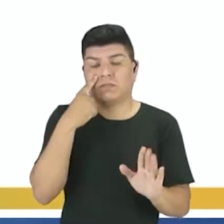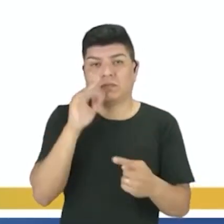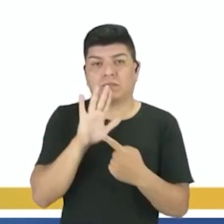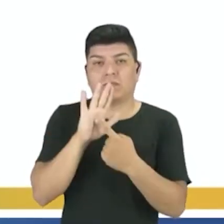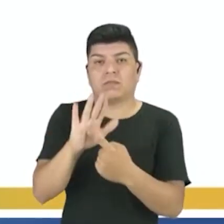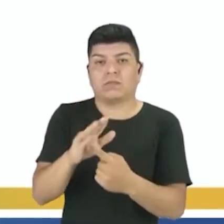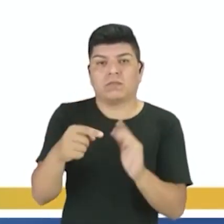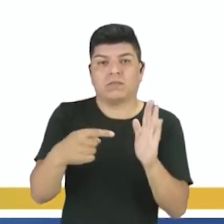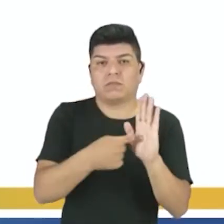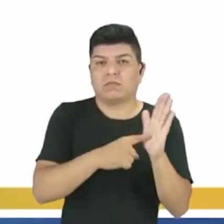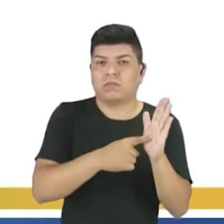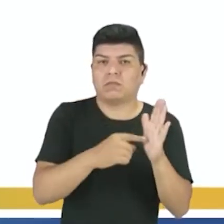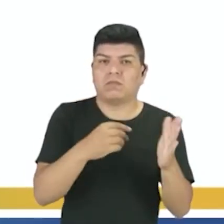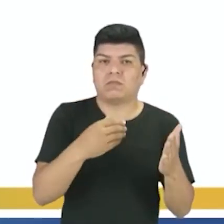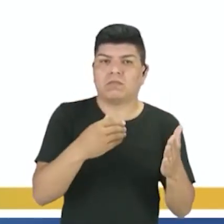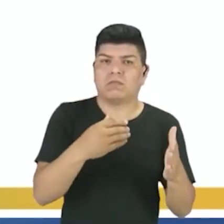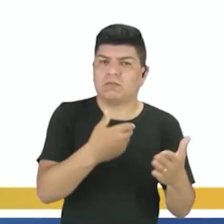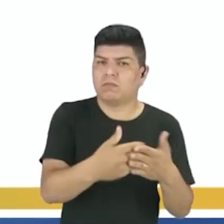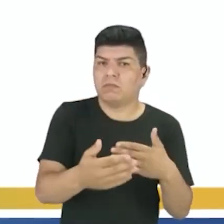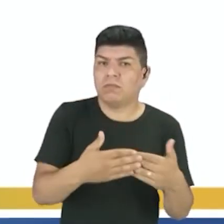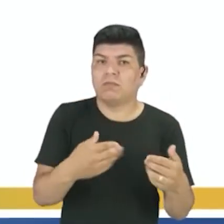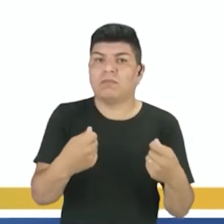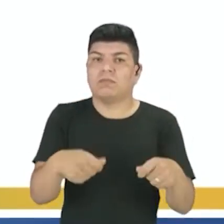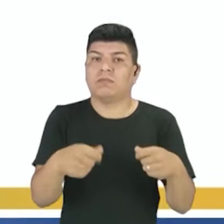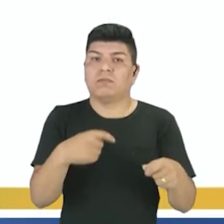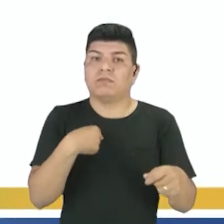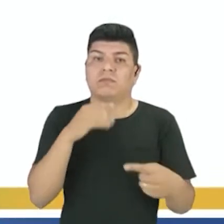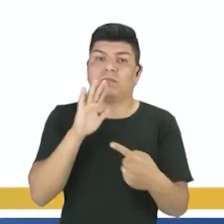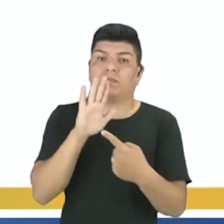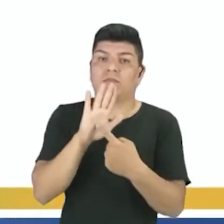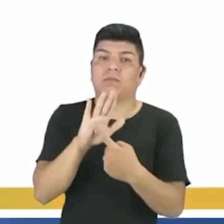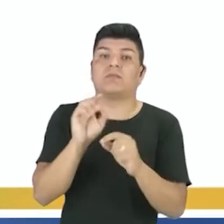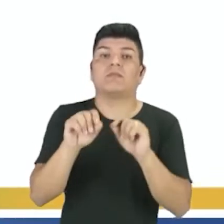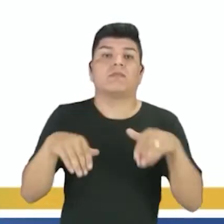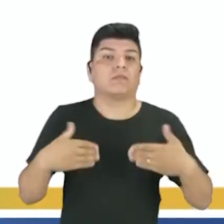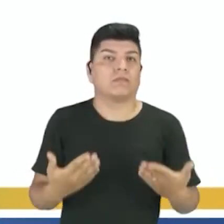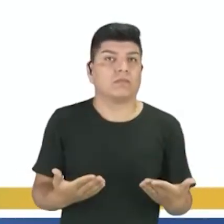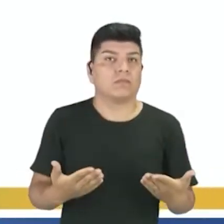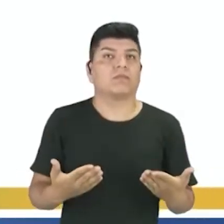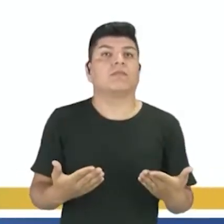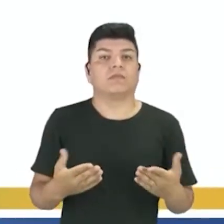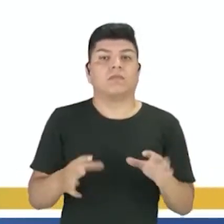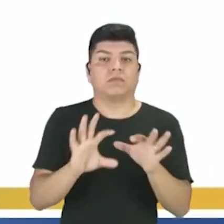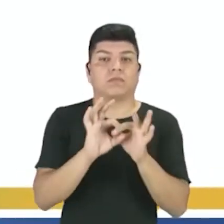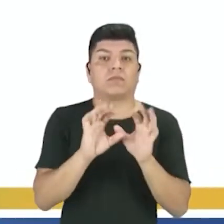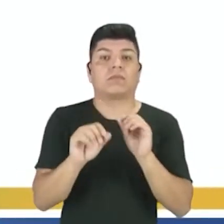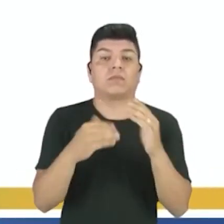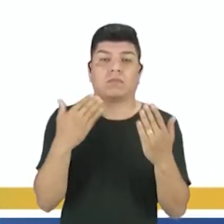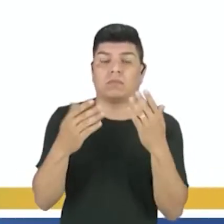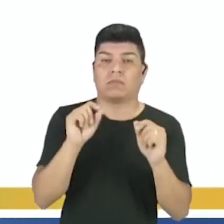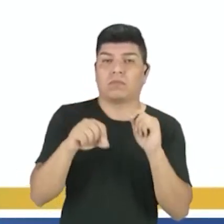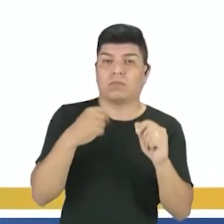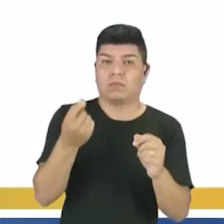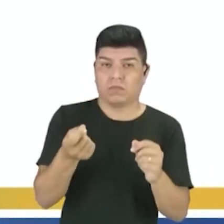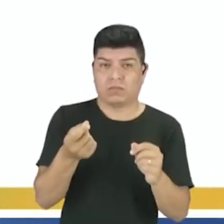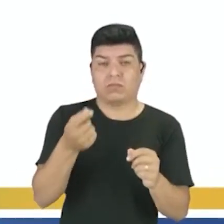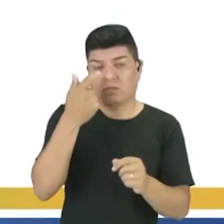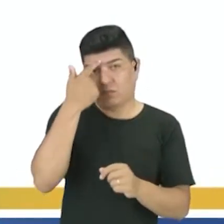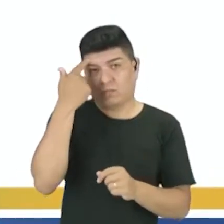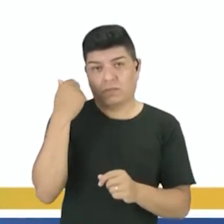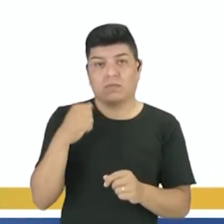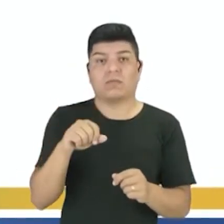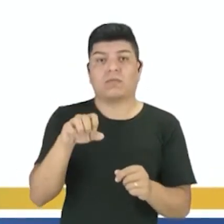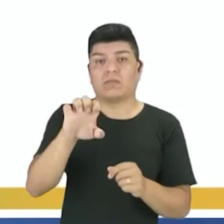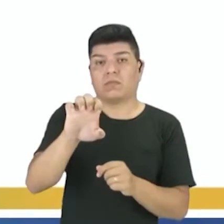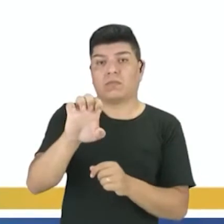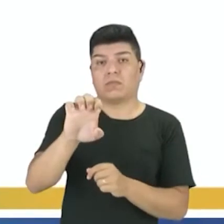um ponto qualquer nesse plano, basta eu ter uma referência em relação à projeção desse ponto no